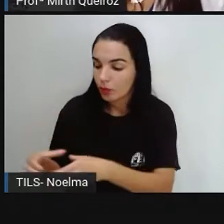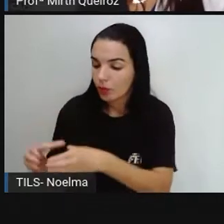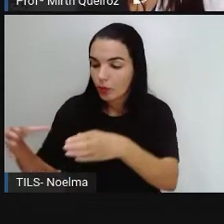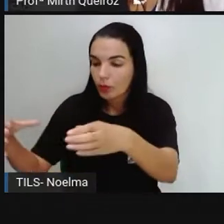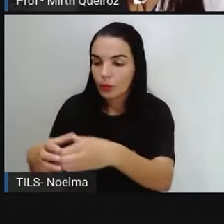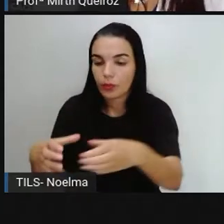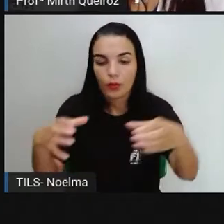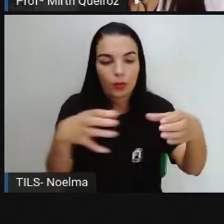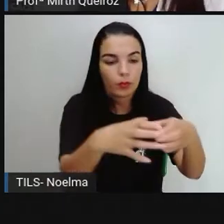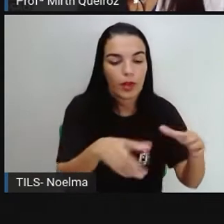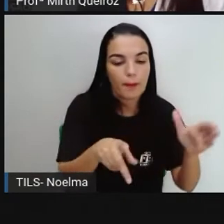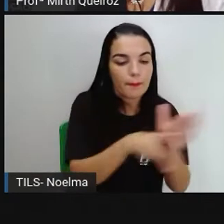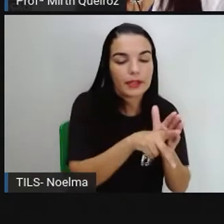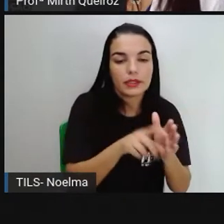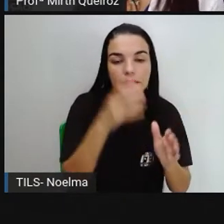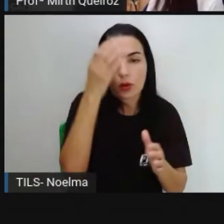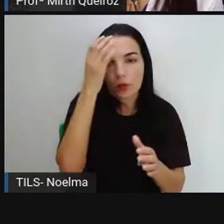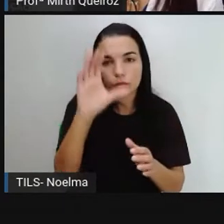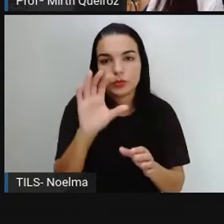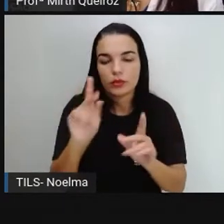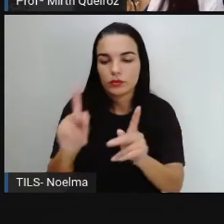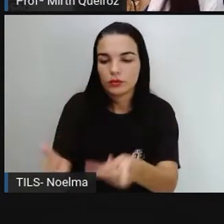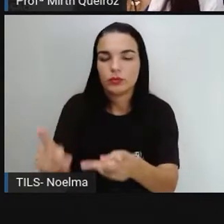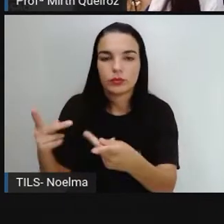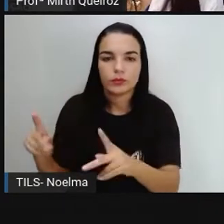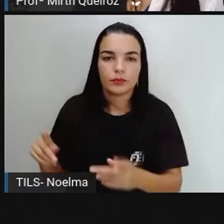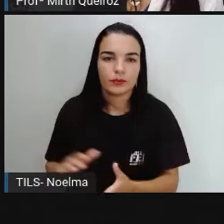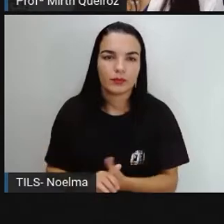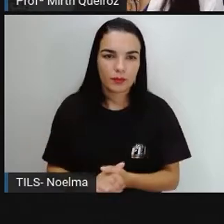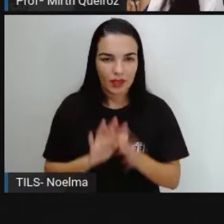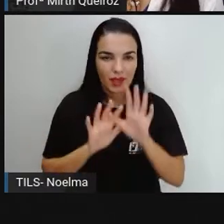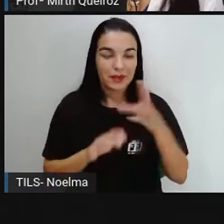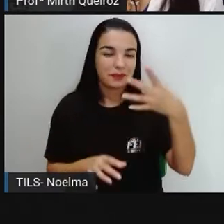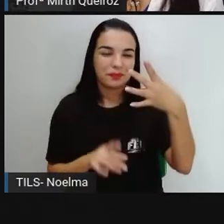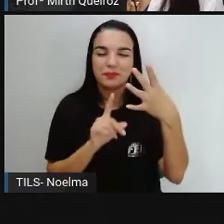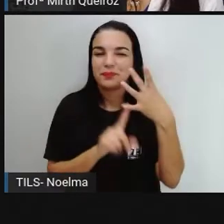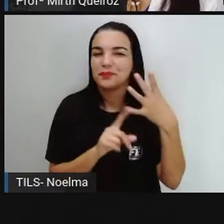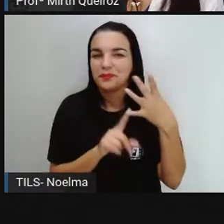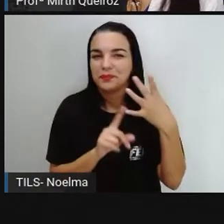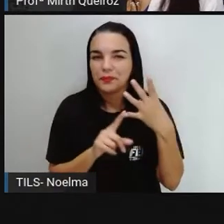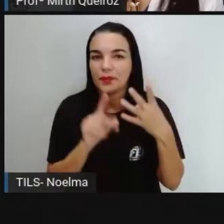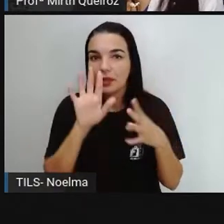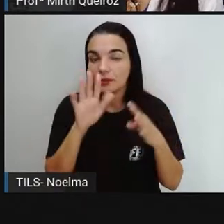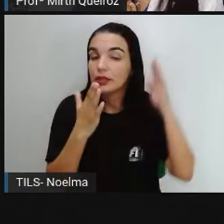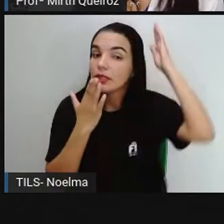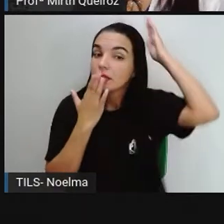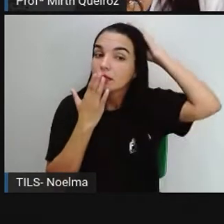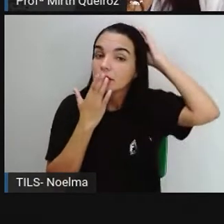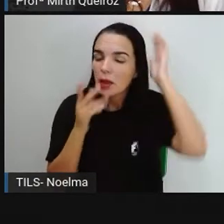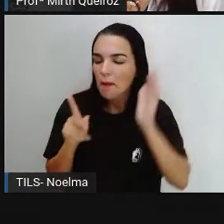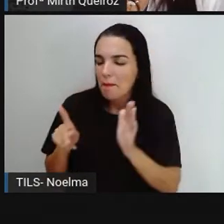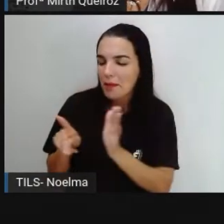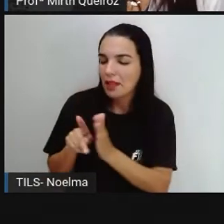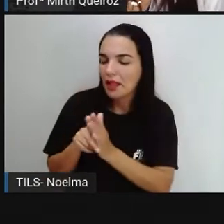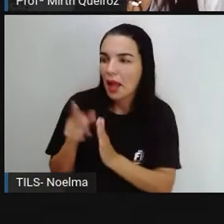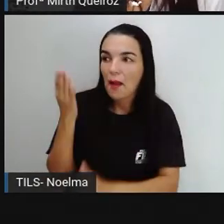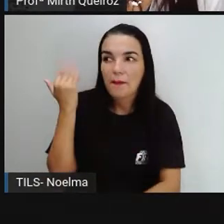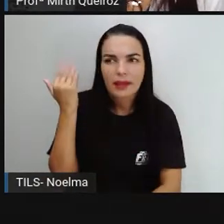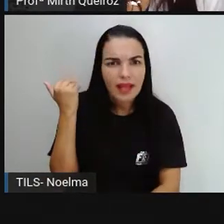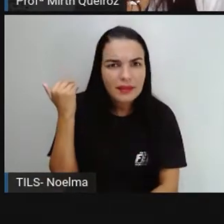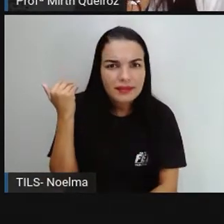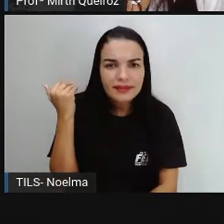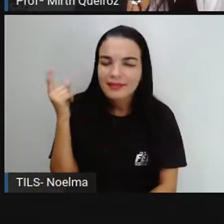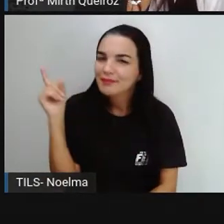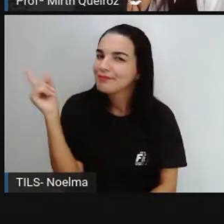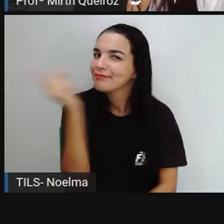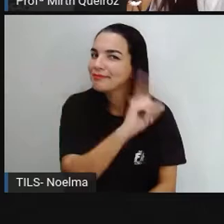tem uma cultura diferente. Quarto, os índios pertencem ao passado, é o quarto equívoco,